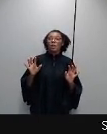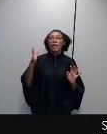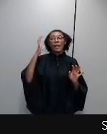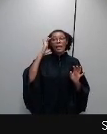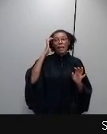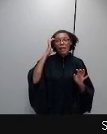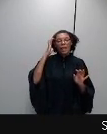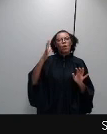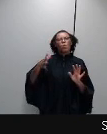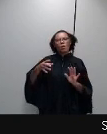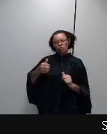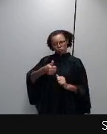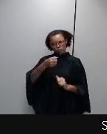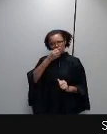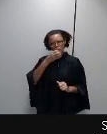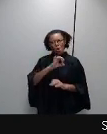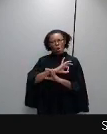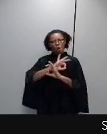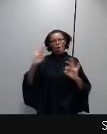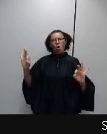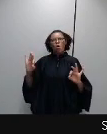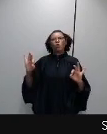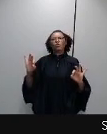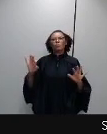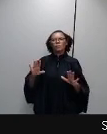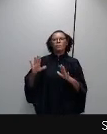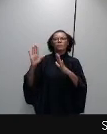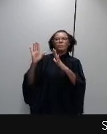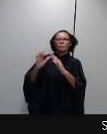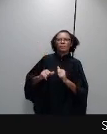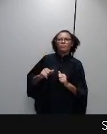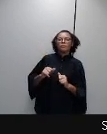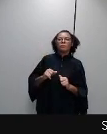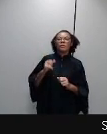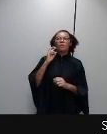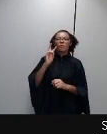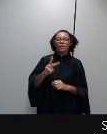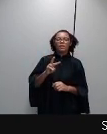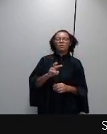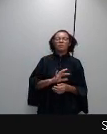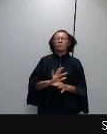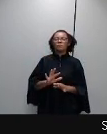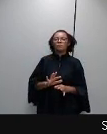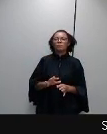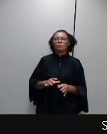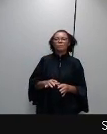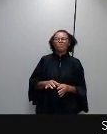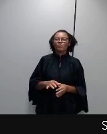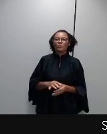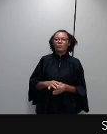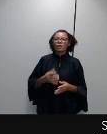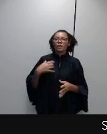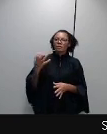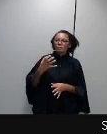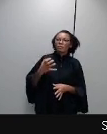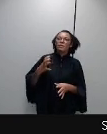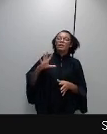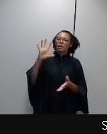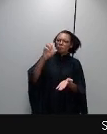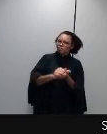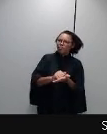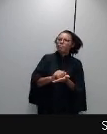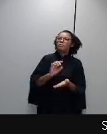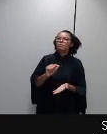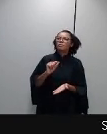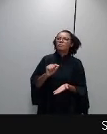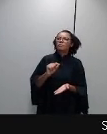a tendência pedir me responde Mas eu só queria eu tenho só queria deixar claro eu tenho